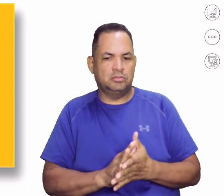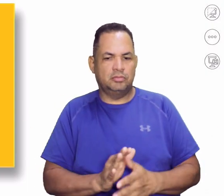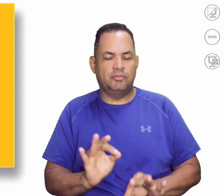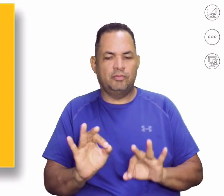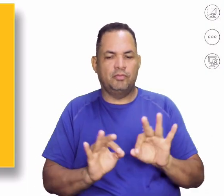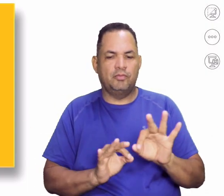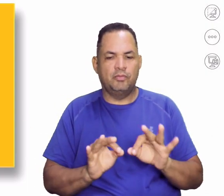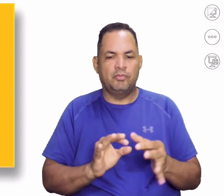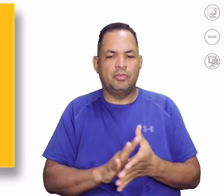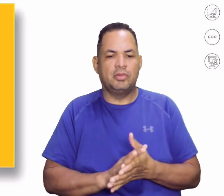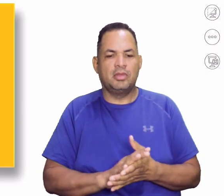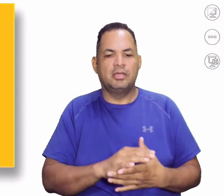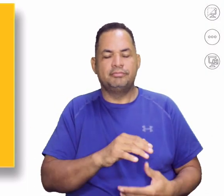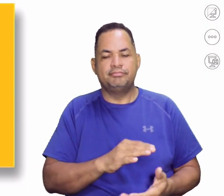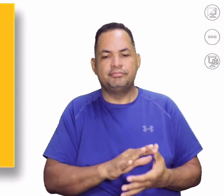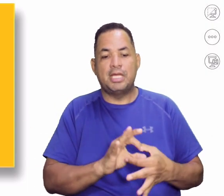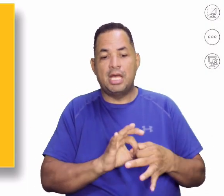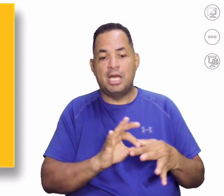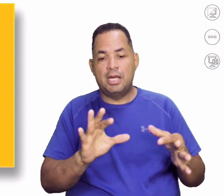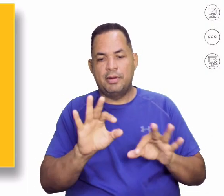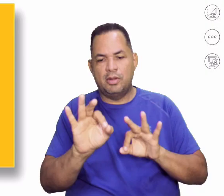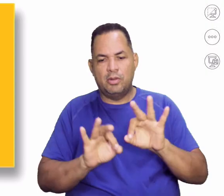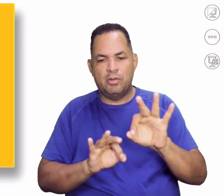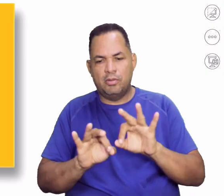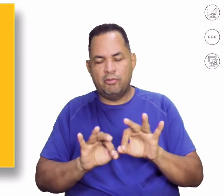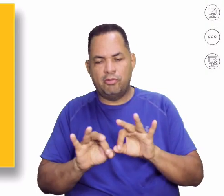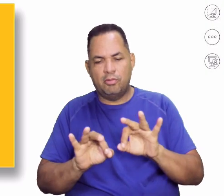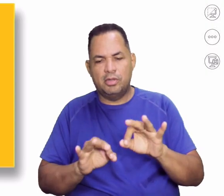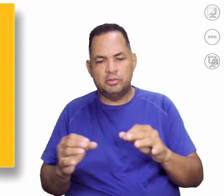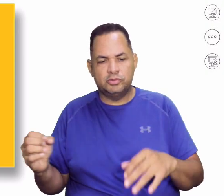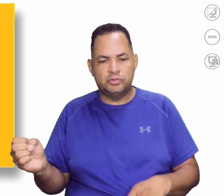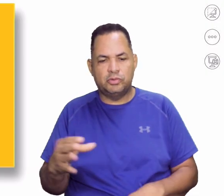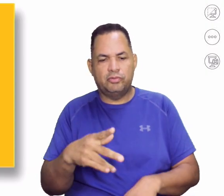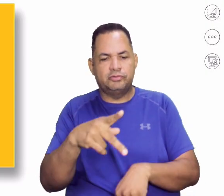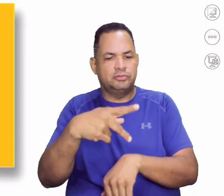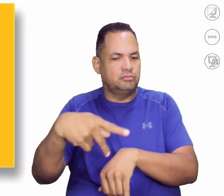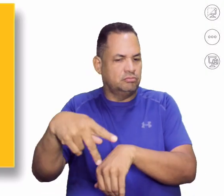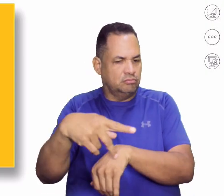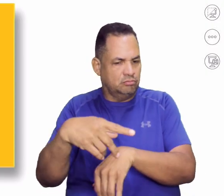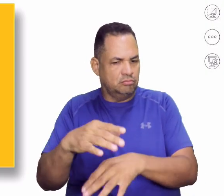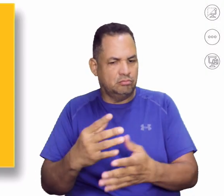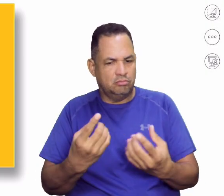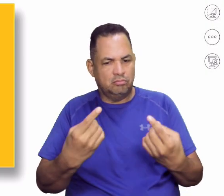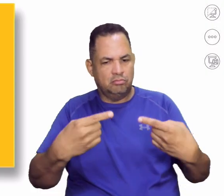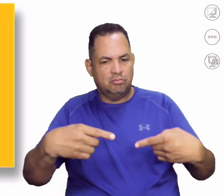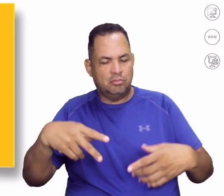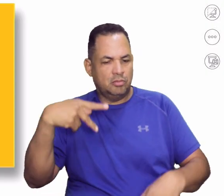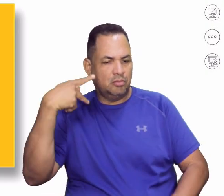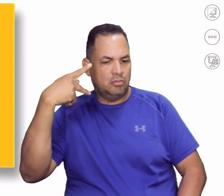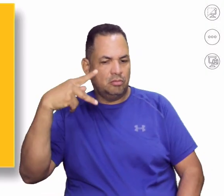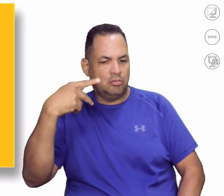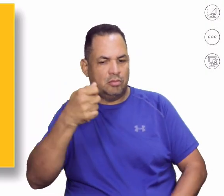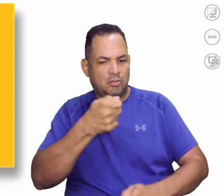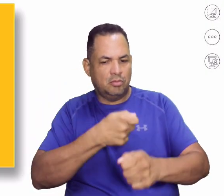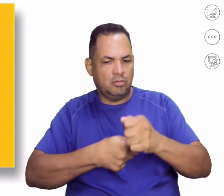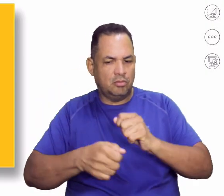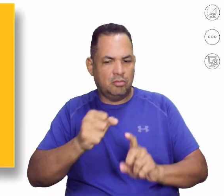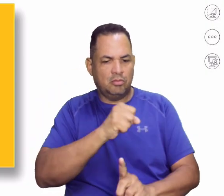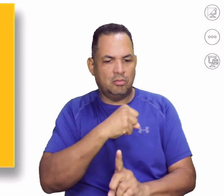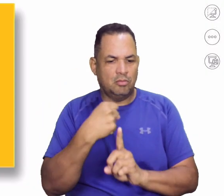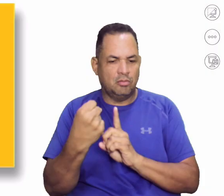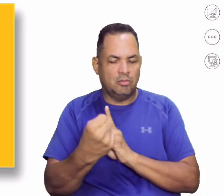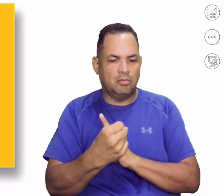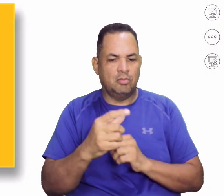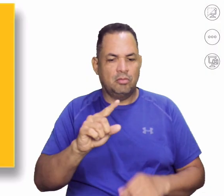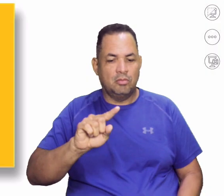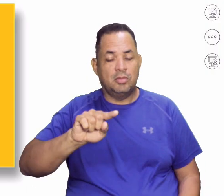processo de independência e formação de novos estados, desafios políticos, econômicos